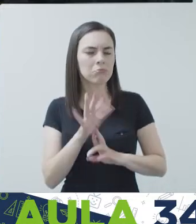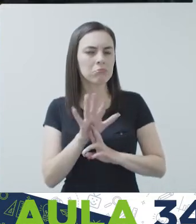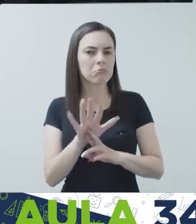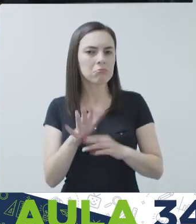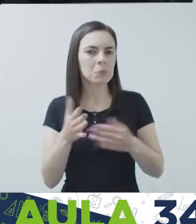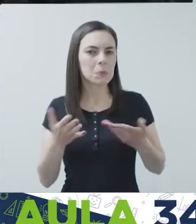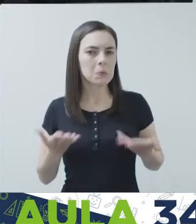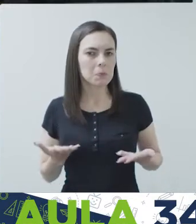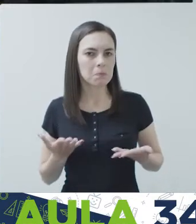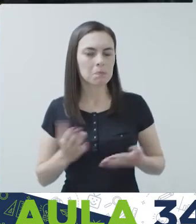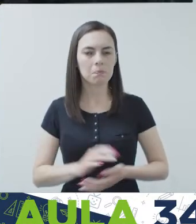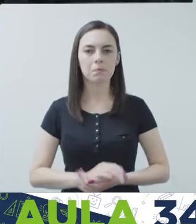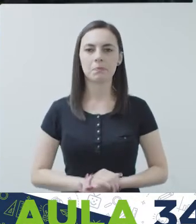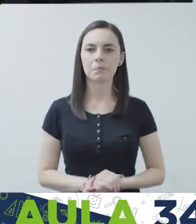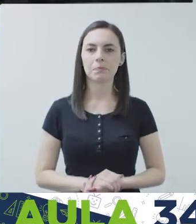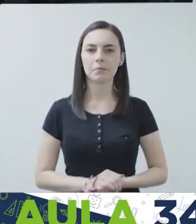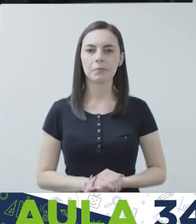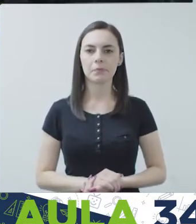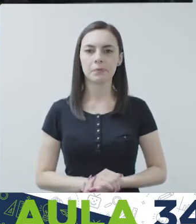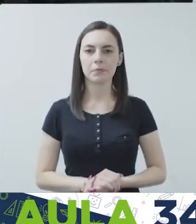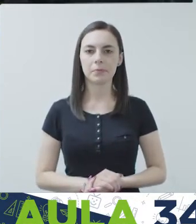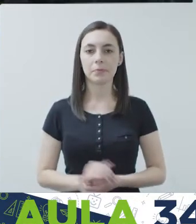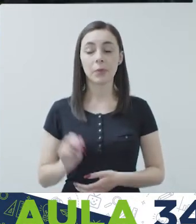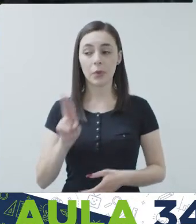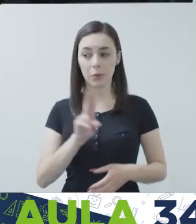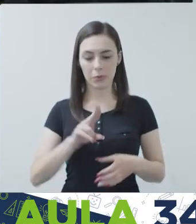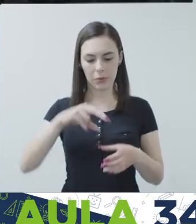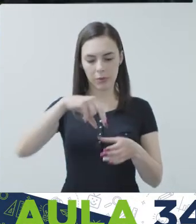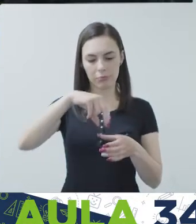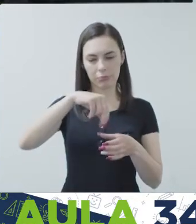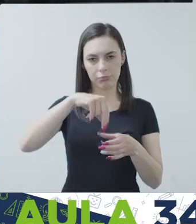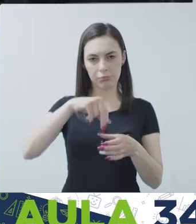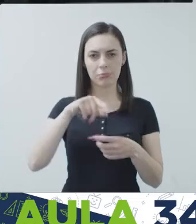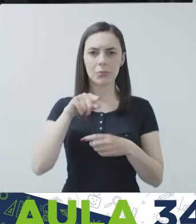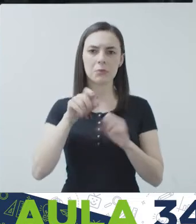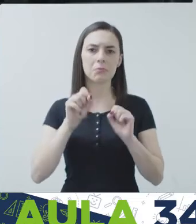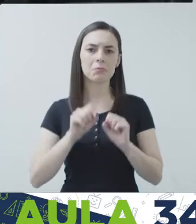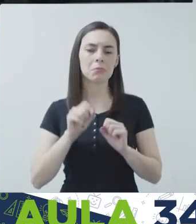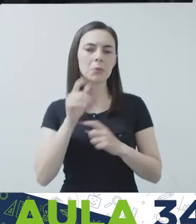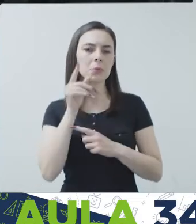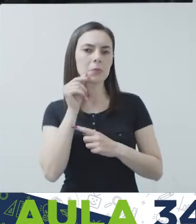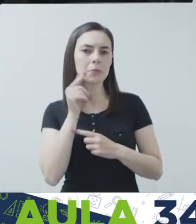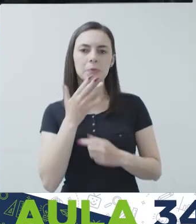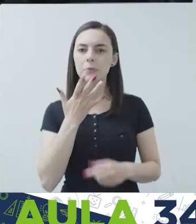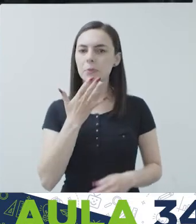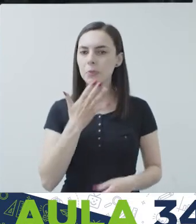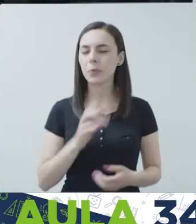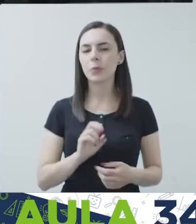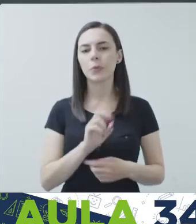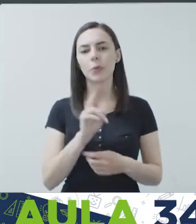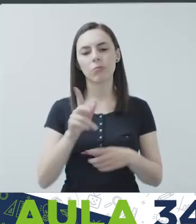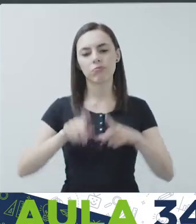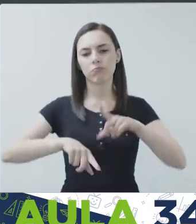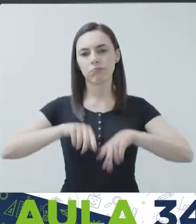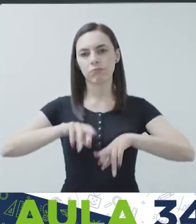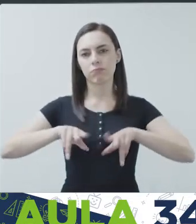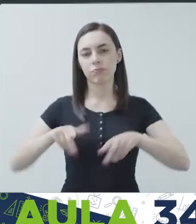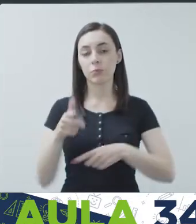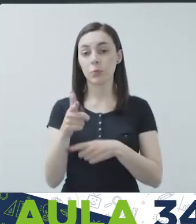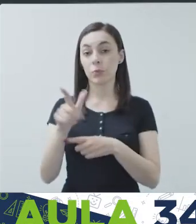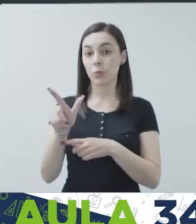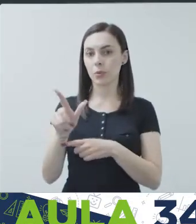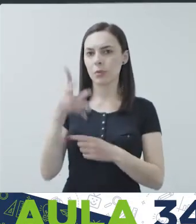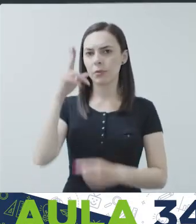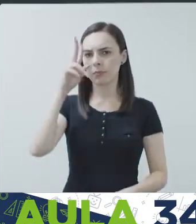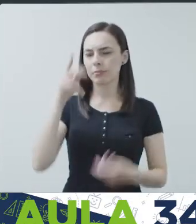representa? Vou usar a minha tampinha, você pode usar o seu lápis de cor ou o material que você tem aí. Mas lembrando que tem